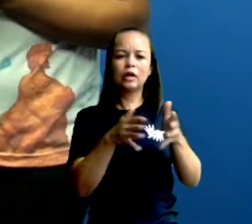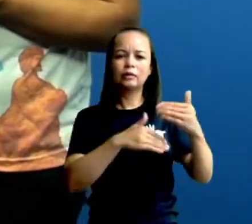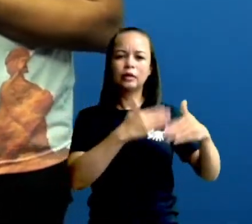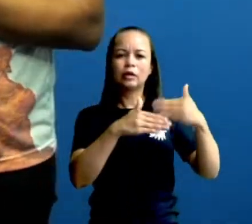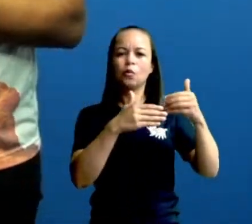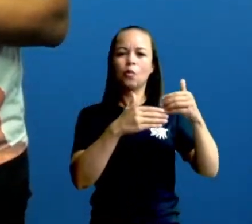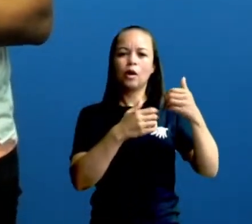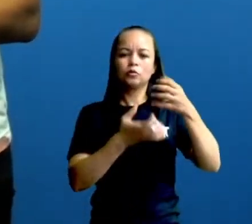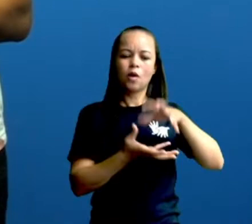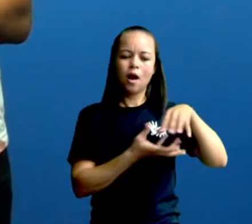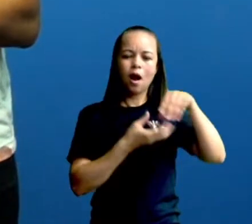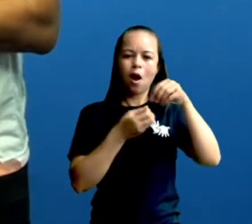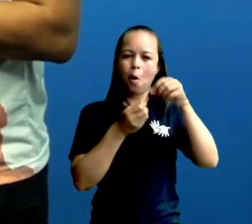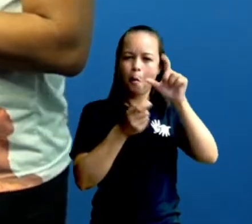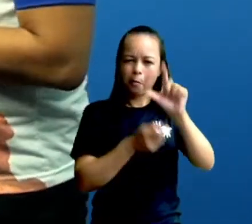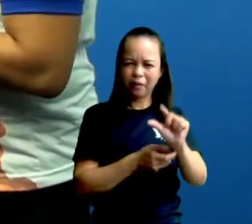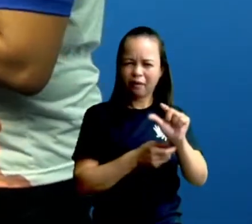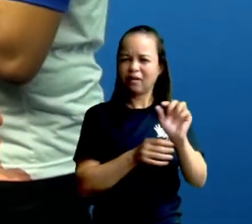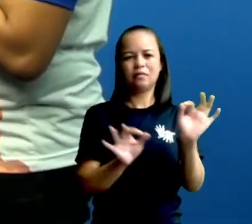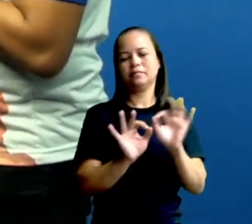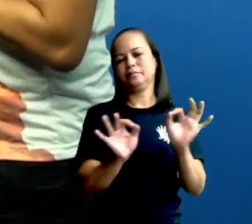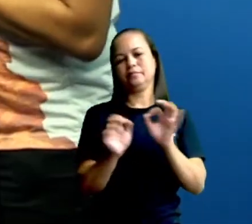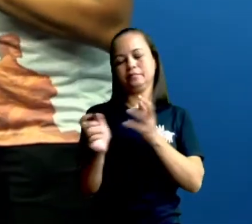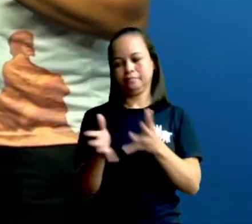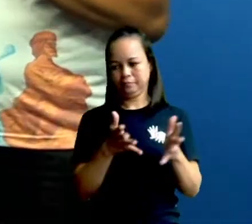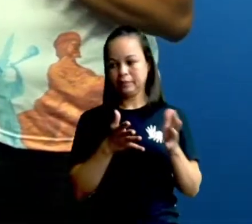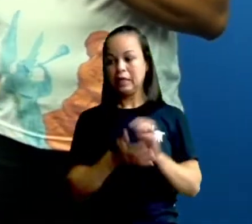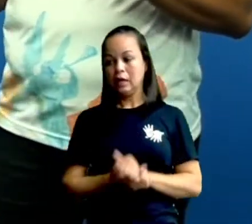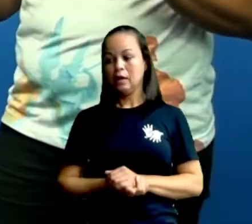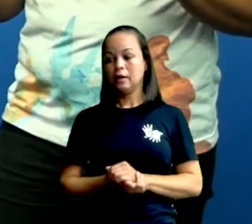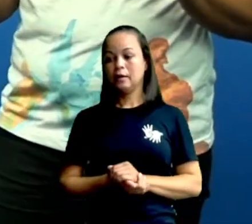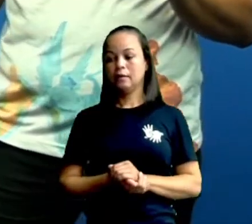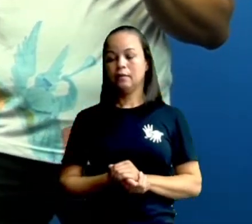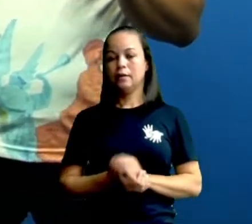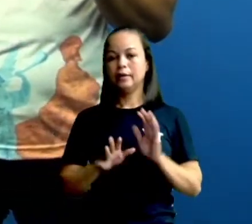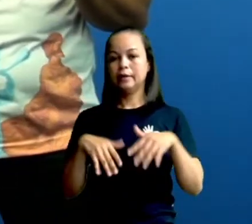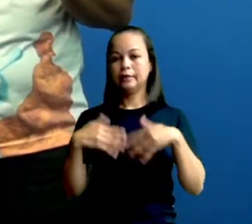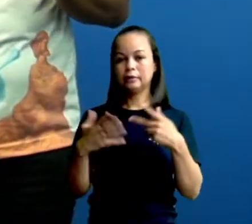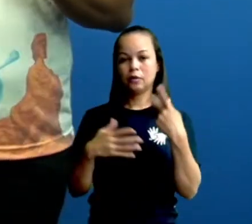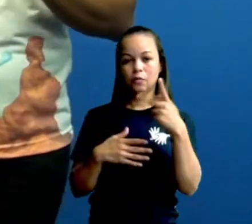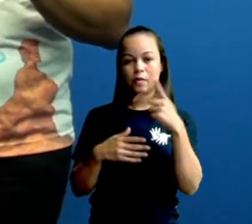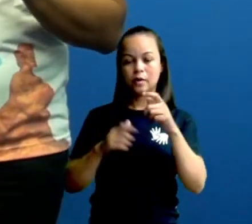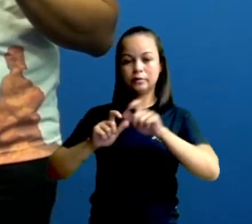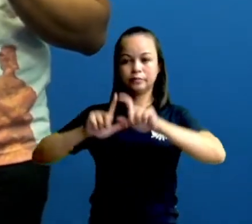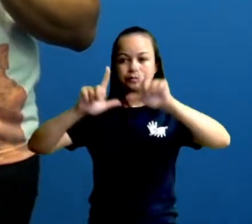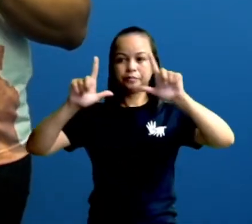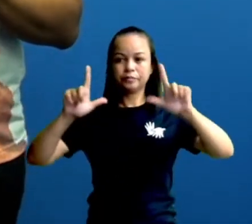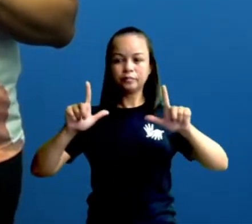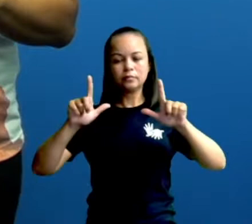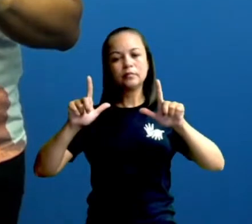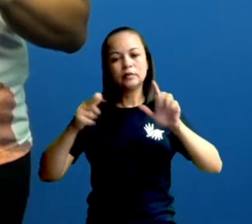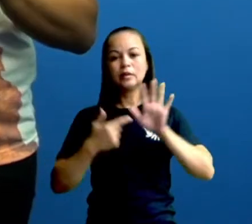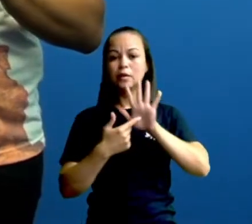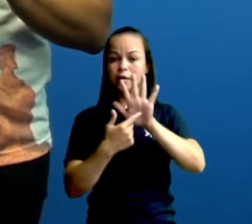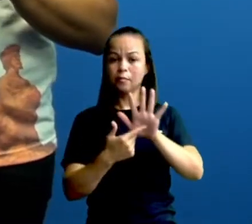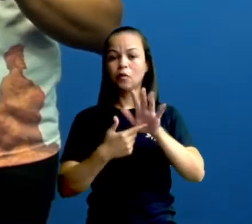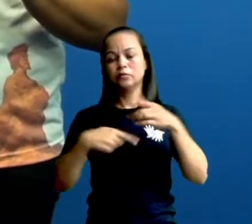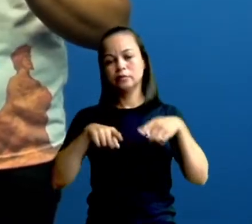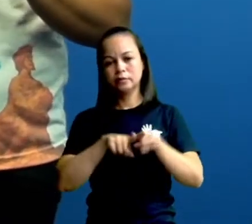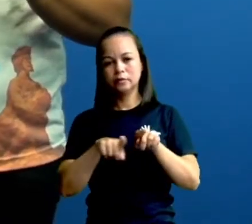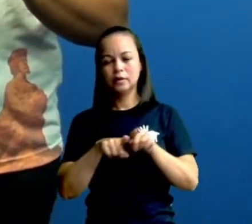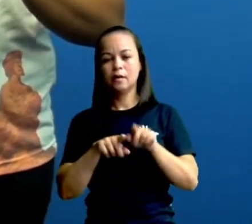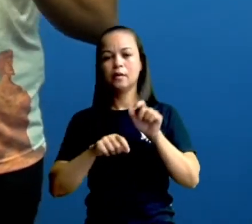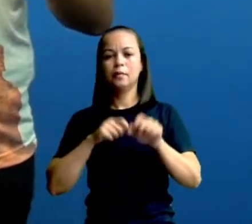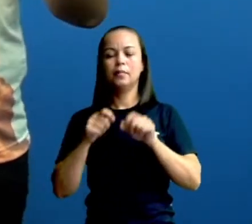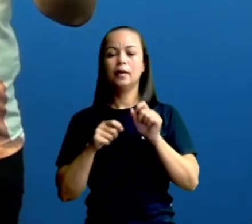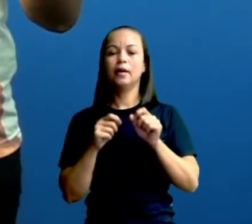próximo slide, que esse slide aí, ele vai dar para a gente assim um olhar que está muito alinhado também à questão da